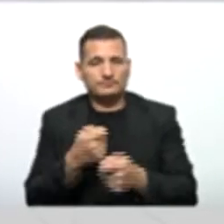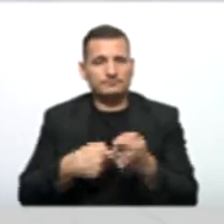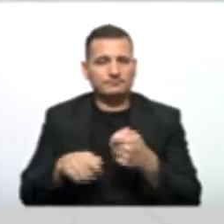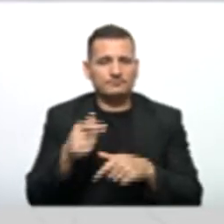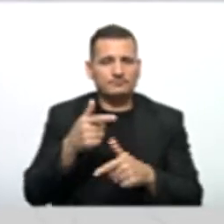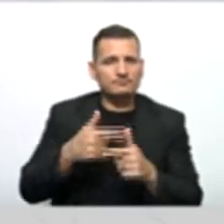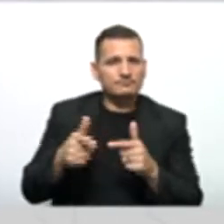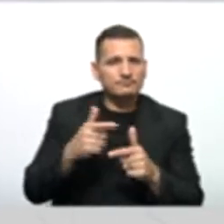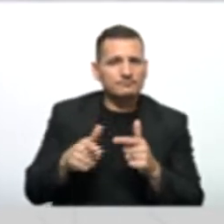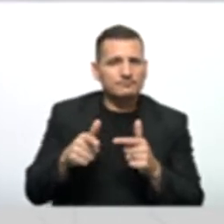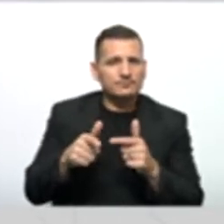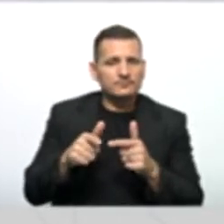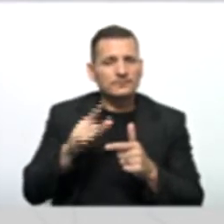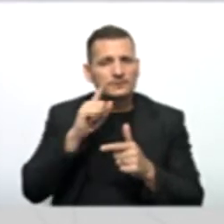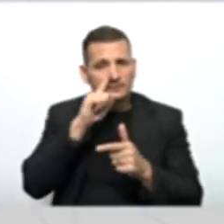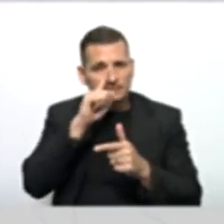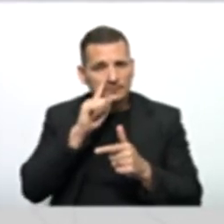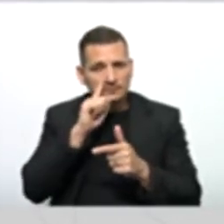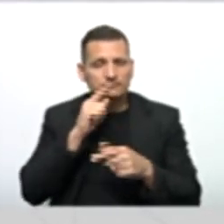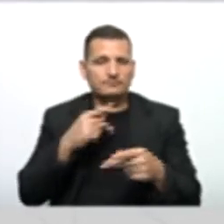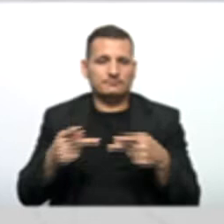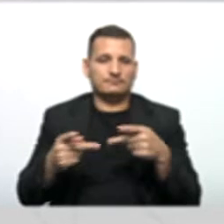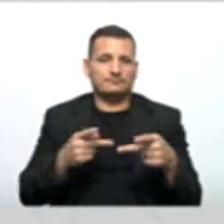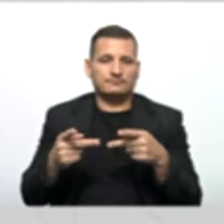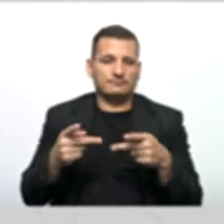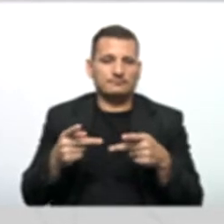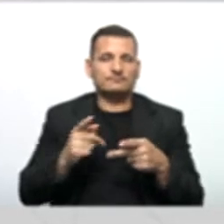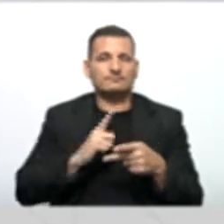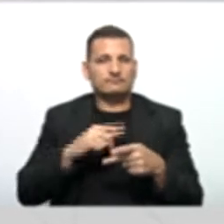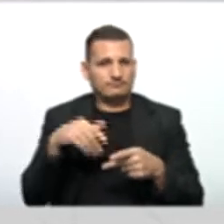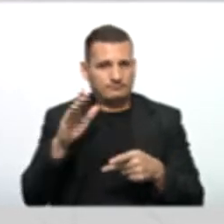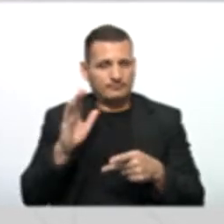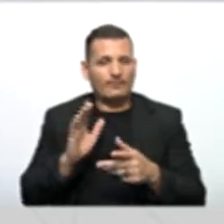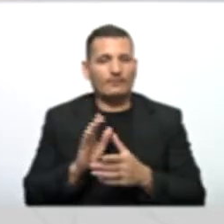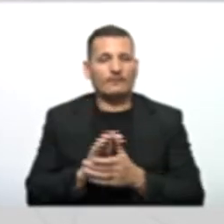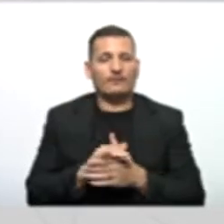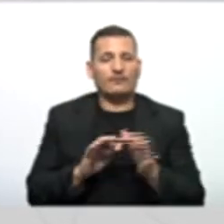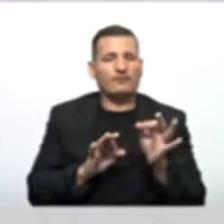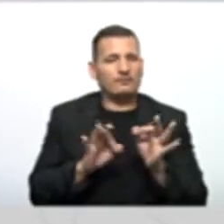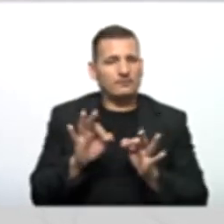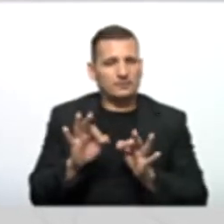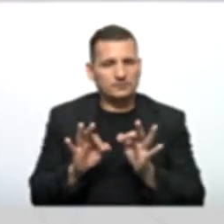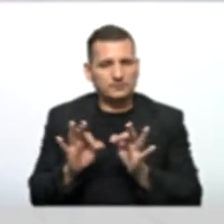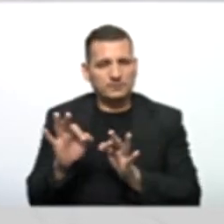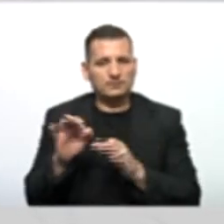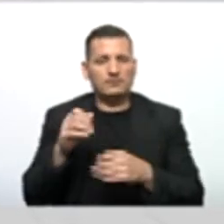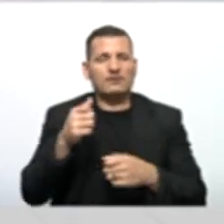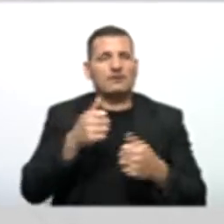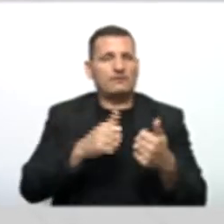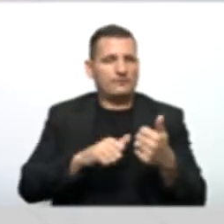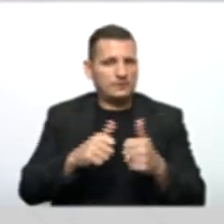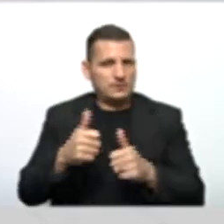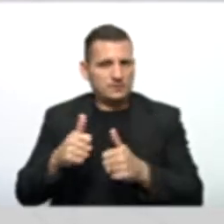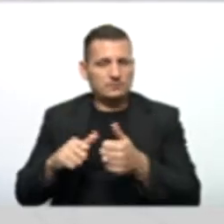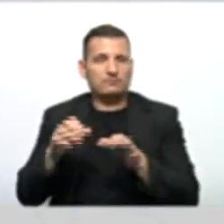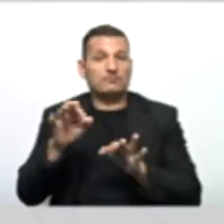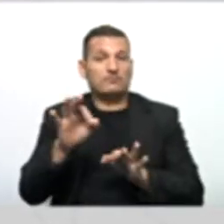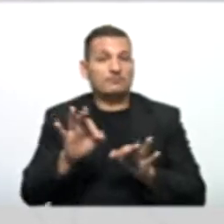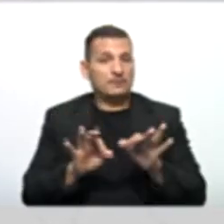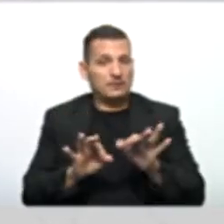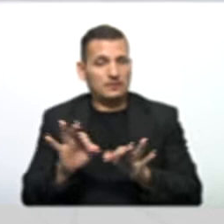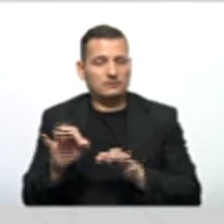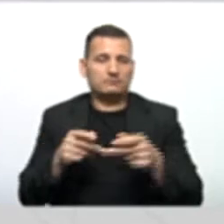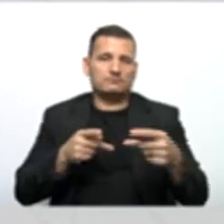dos riscos do projeto. Tem mais ainda, gente. Elaboração e avaliação de planos de projetos.